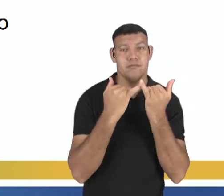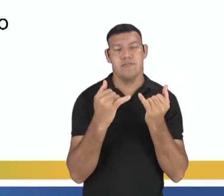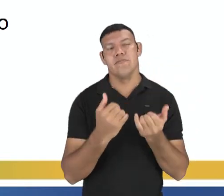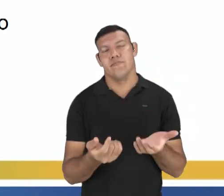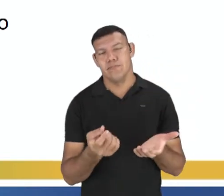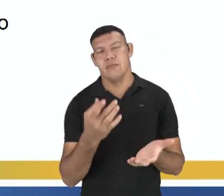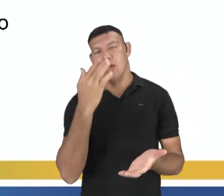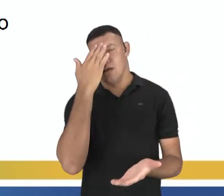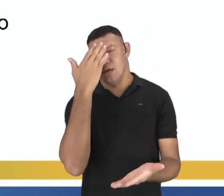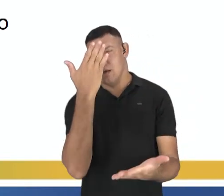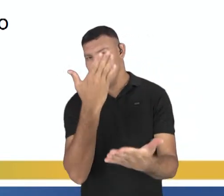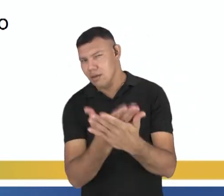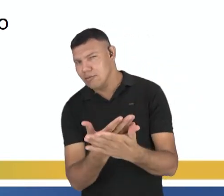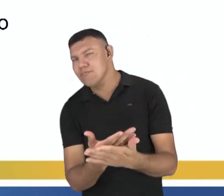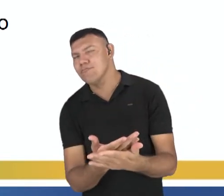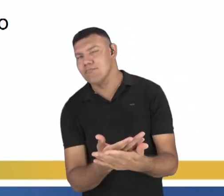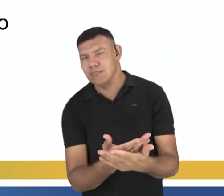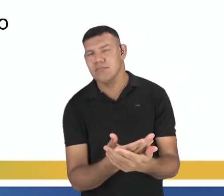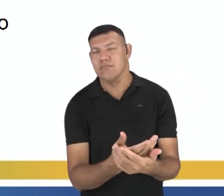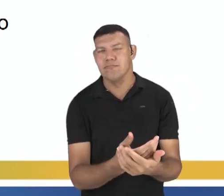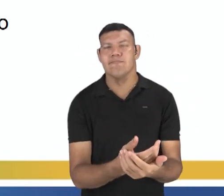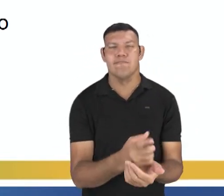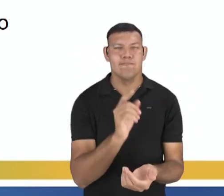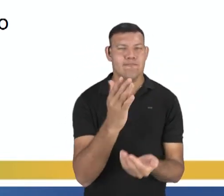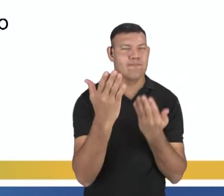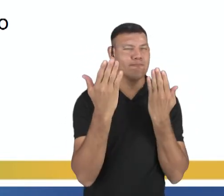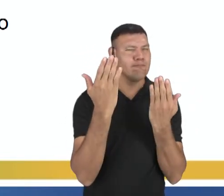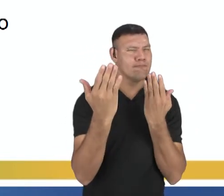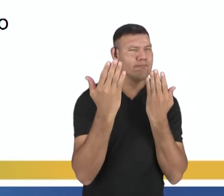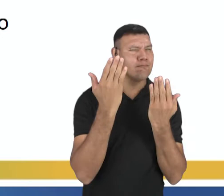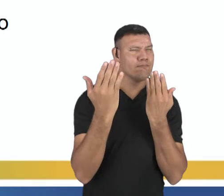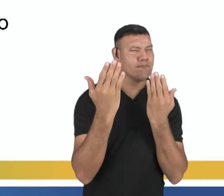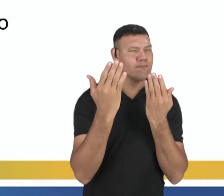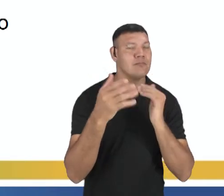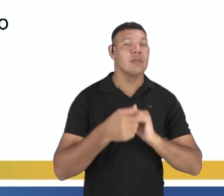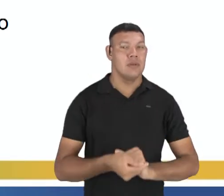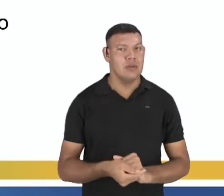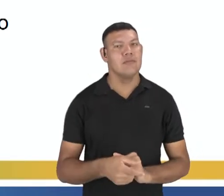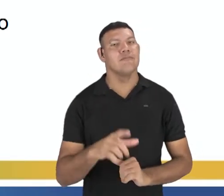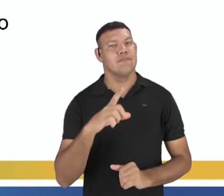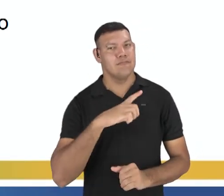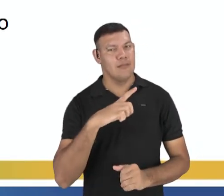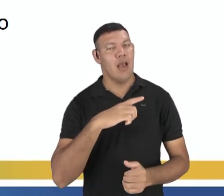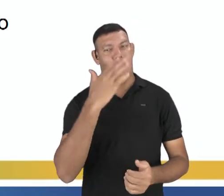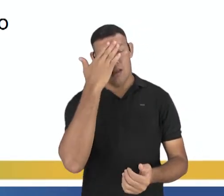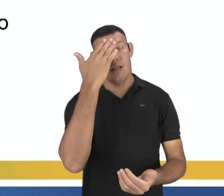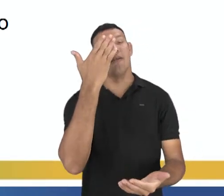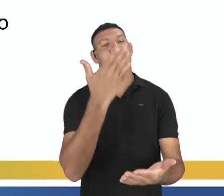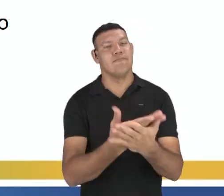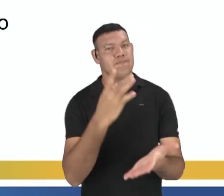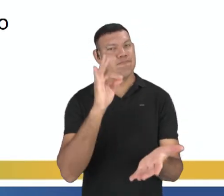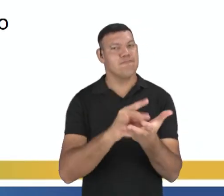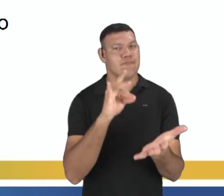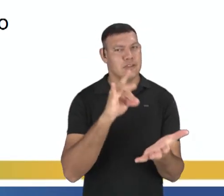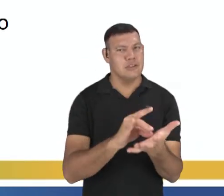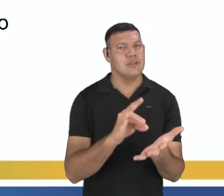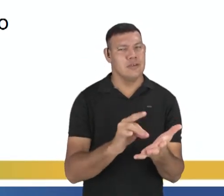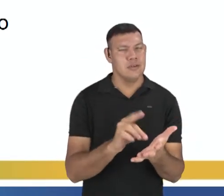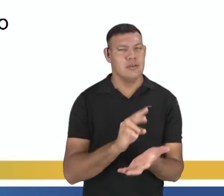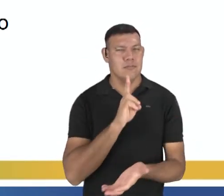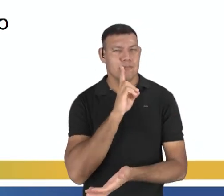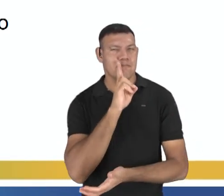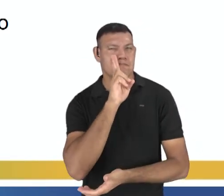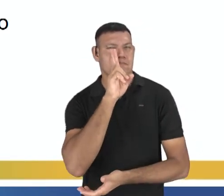mais credível, ou seja, credibilidade. Você tem um crédito real, né, uma